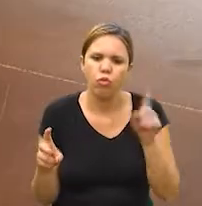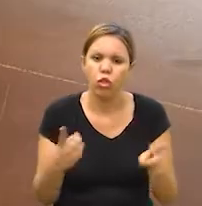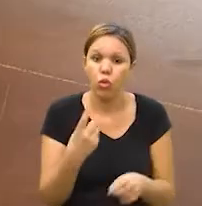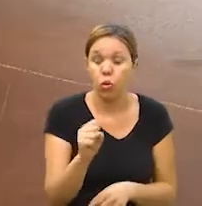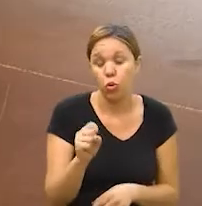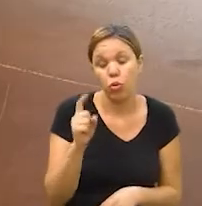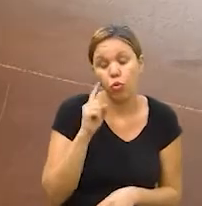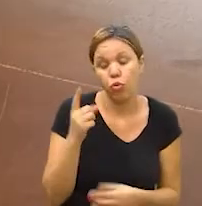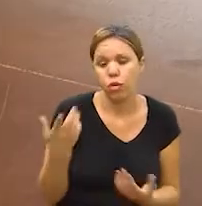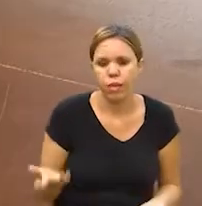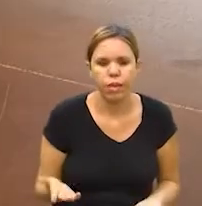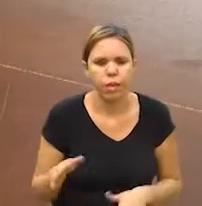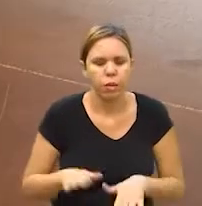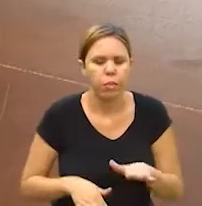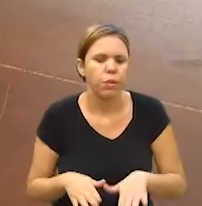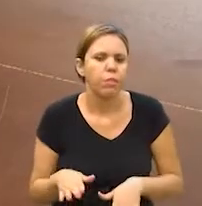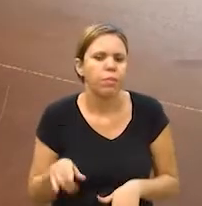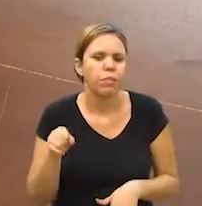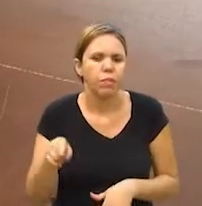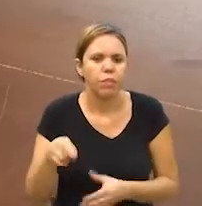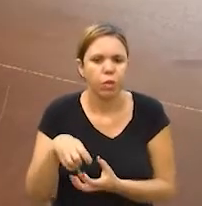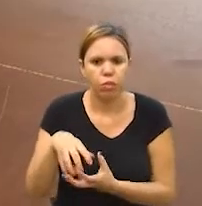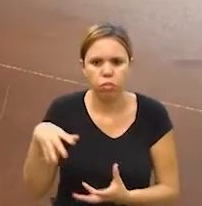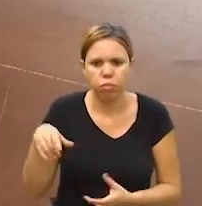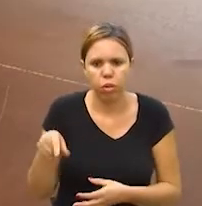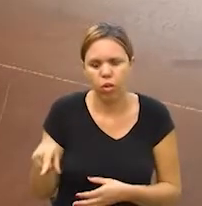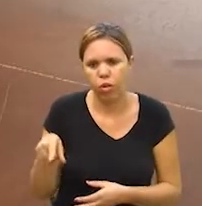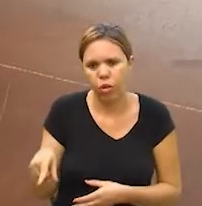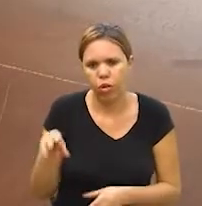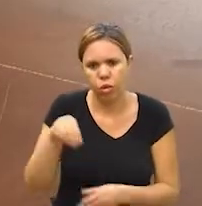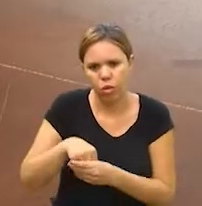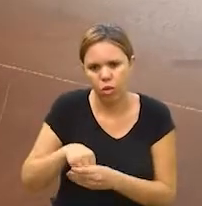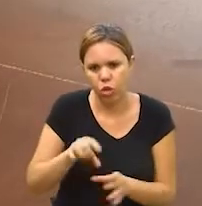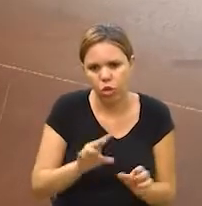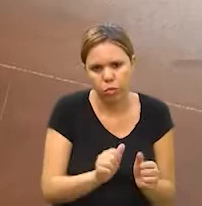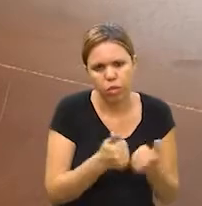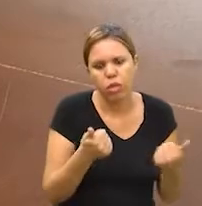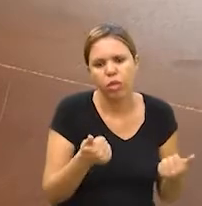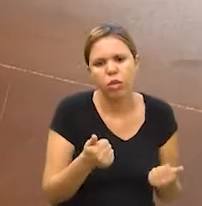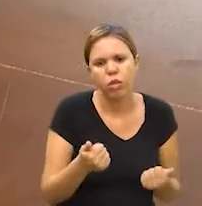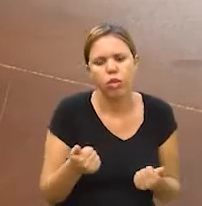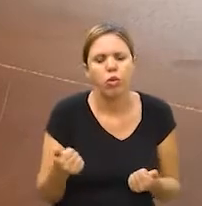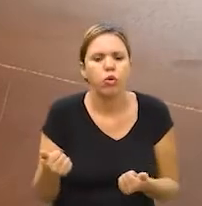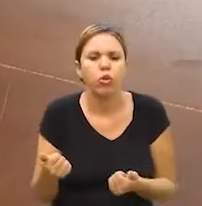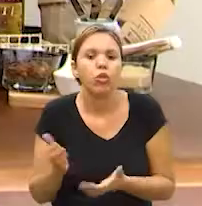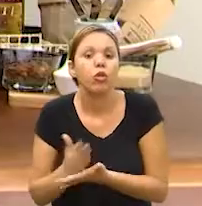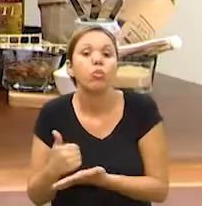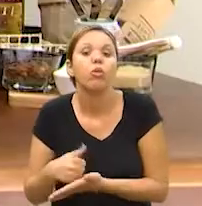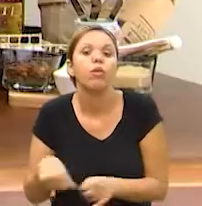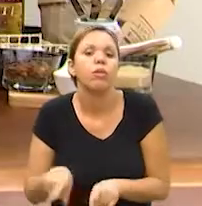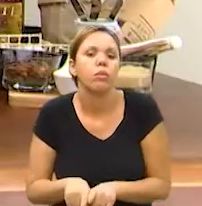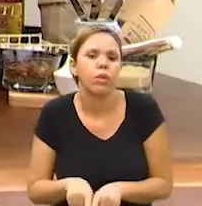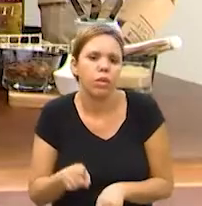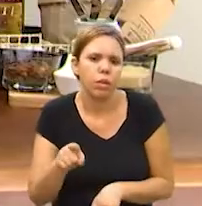dias. Esse fermento aqui espontâneo, eu uso só em pães ou eu posso usar em bolo também?